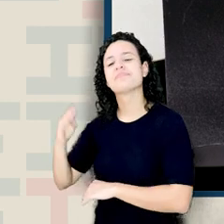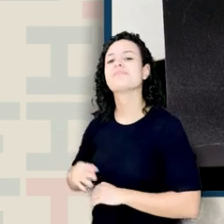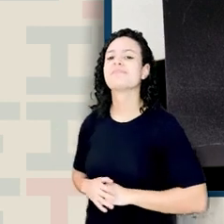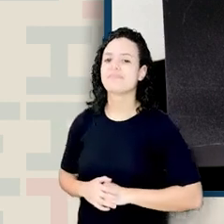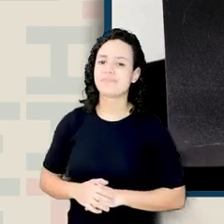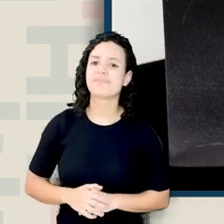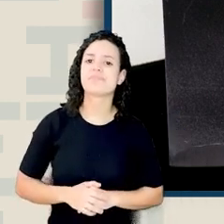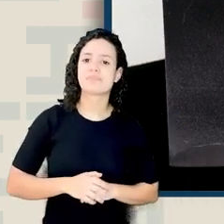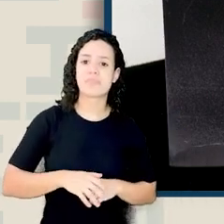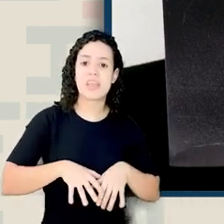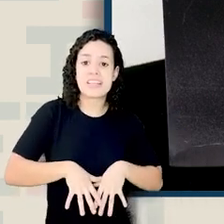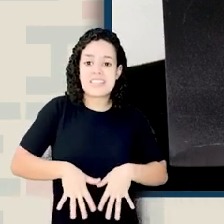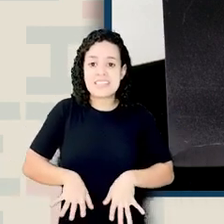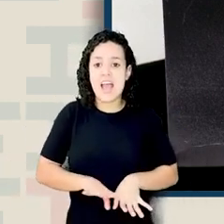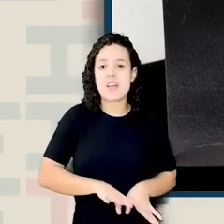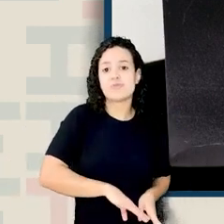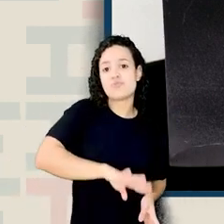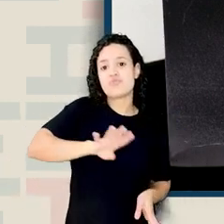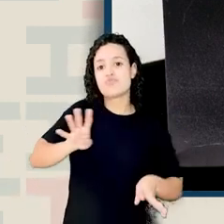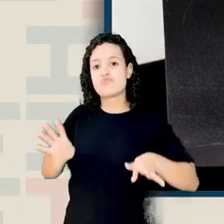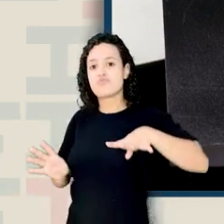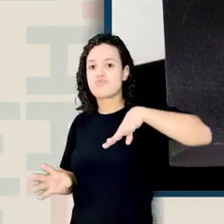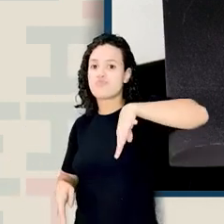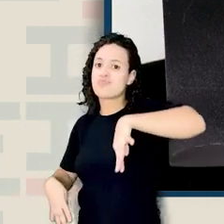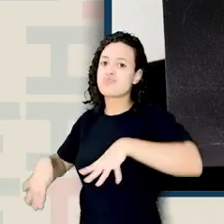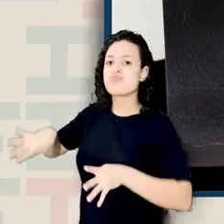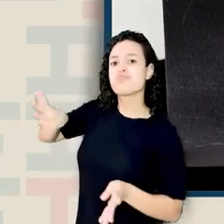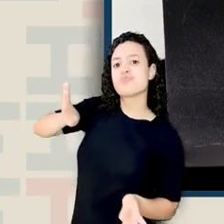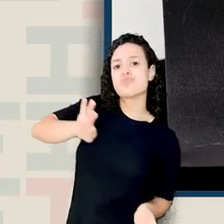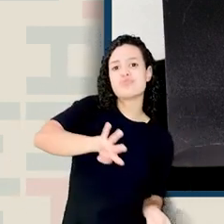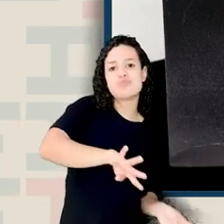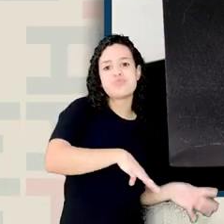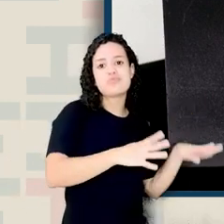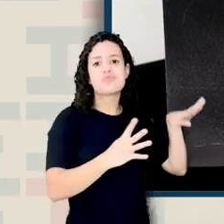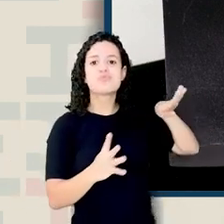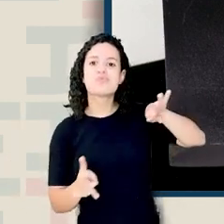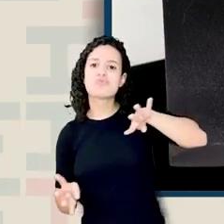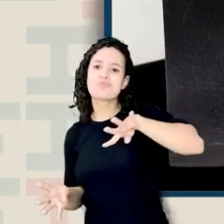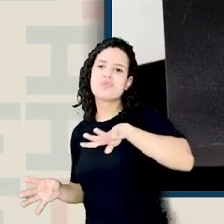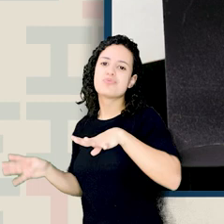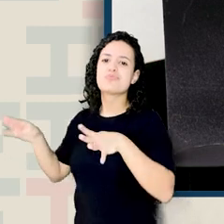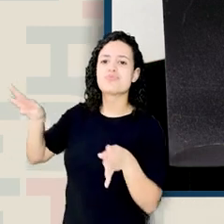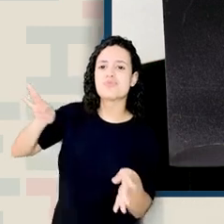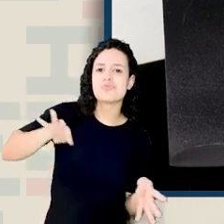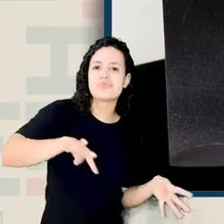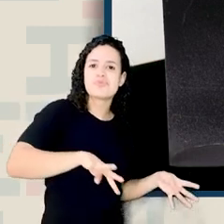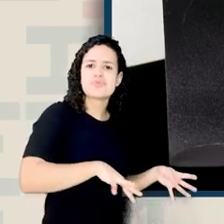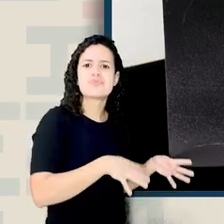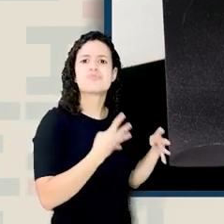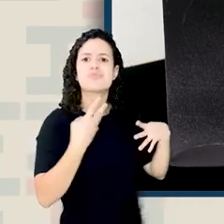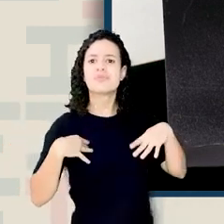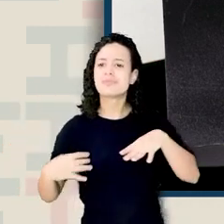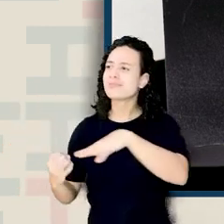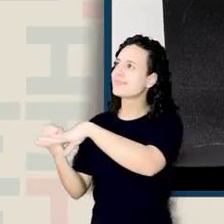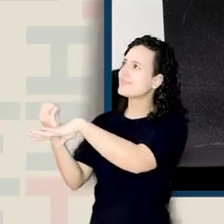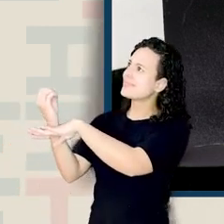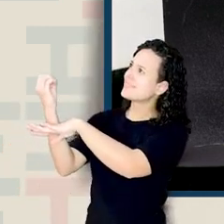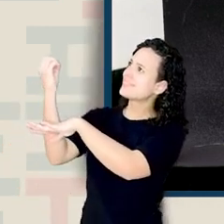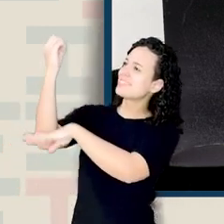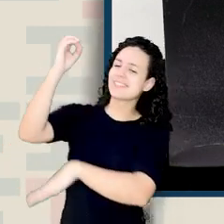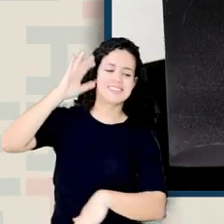oh, oh. De saia rodada, oh, oh, oh. Nascendo com sol,